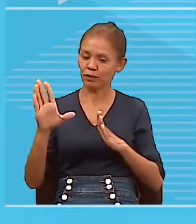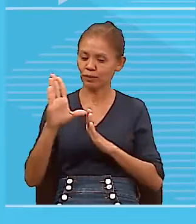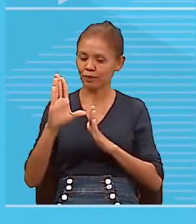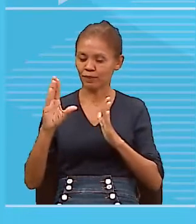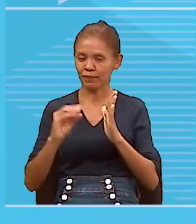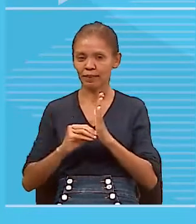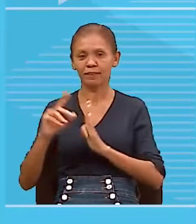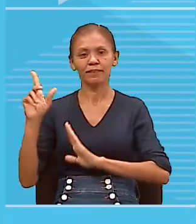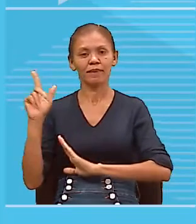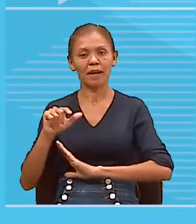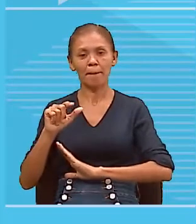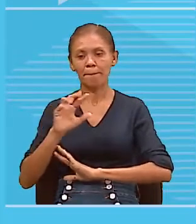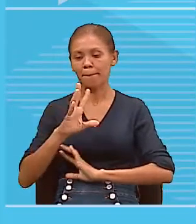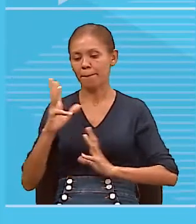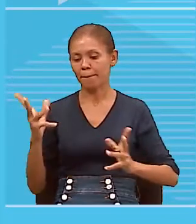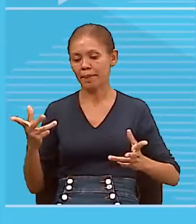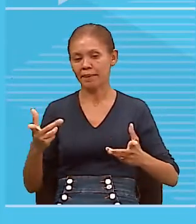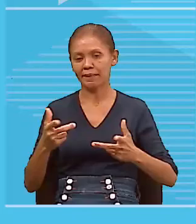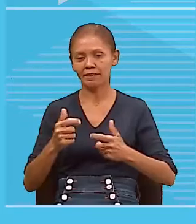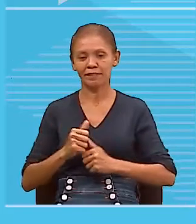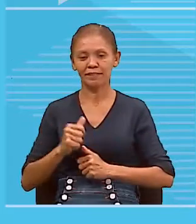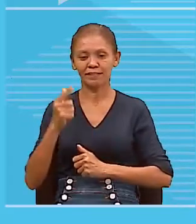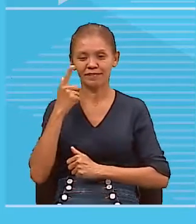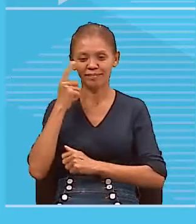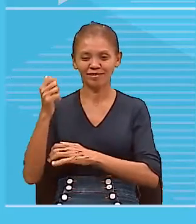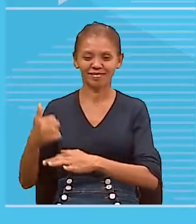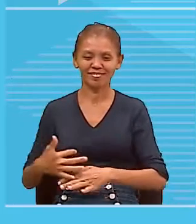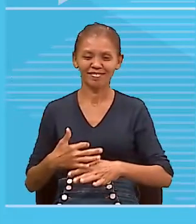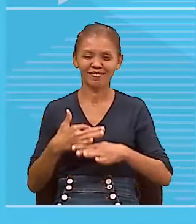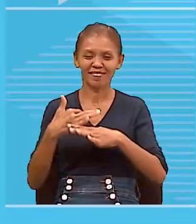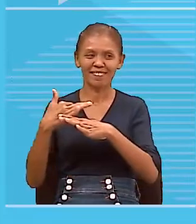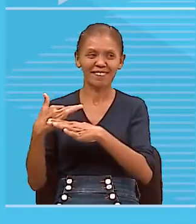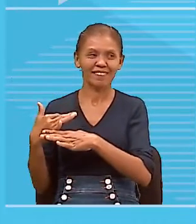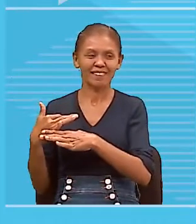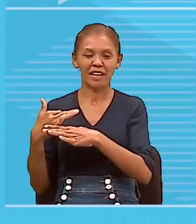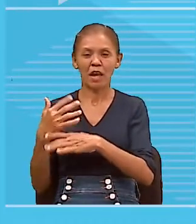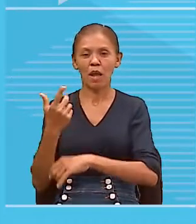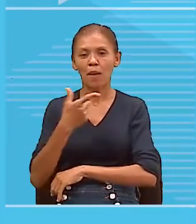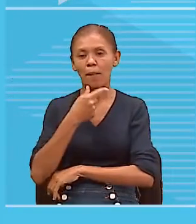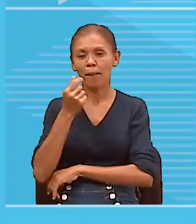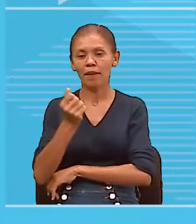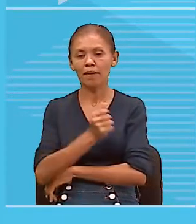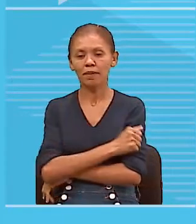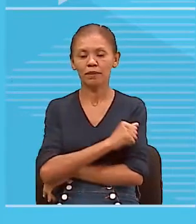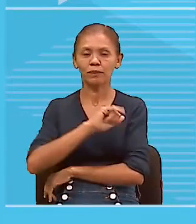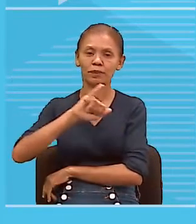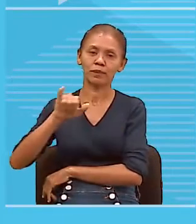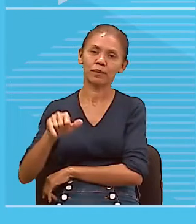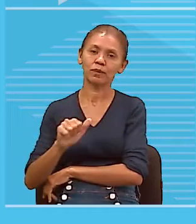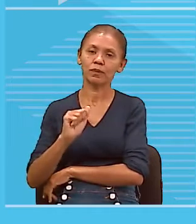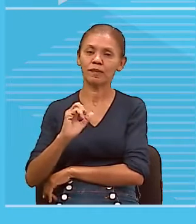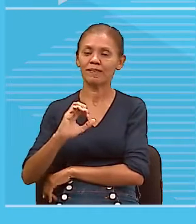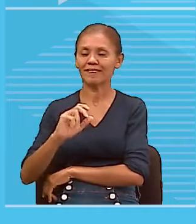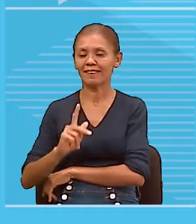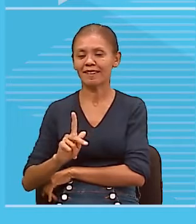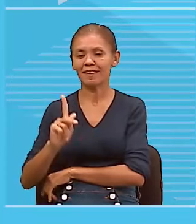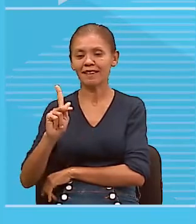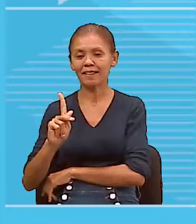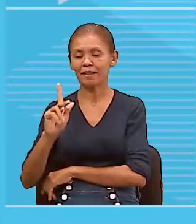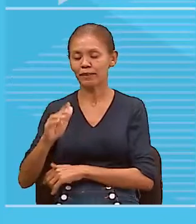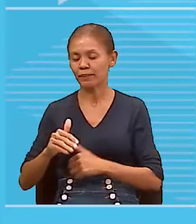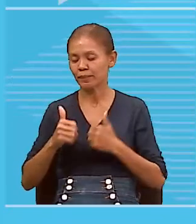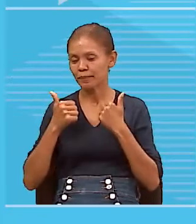super massa só o Jack Bom dia Jack aí Betânia como é que tá meu povo como é que tá